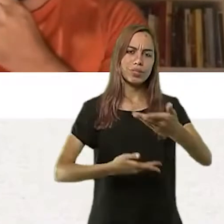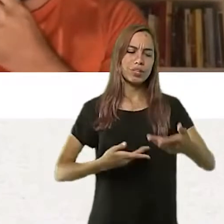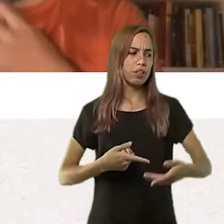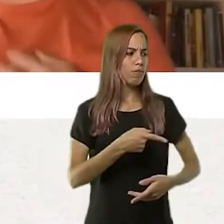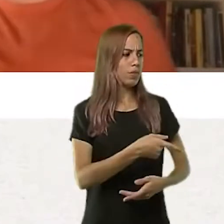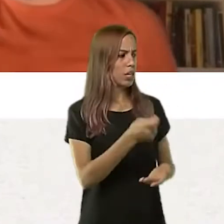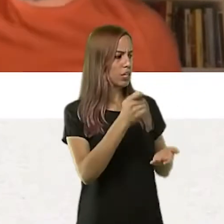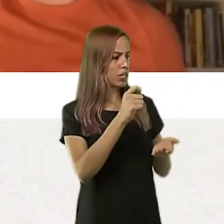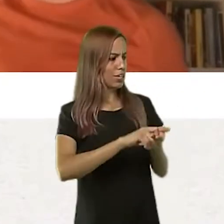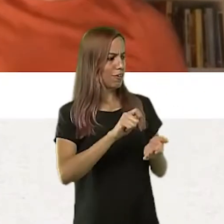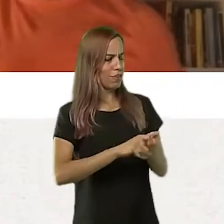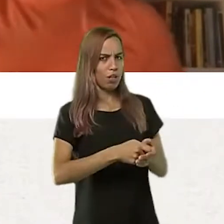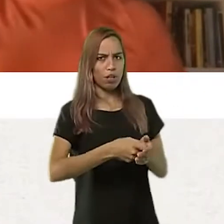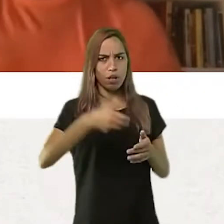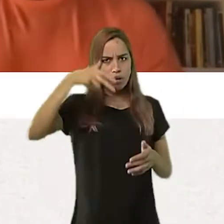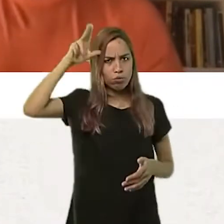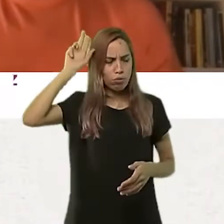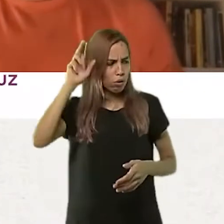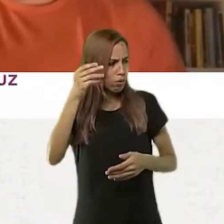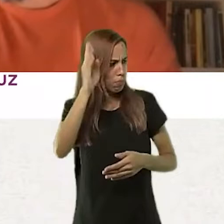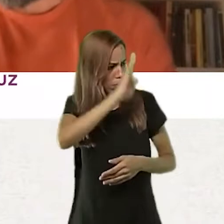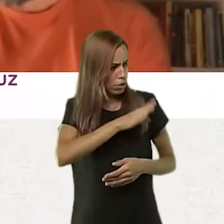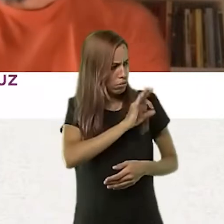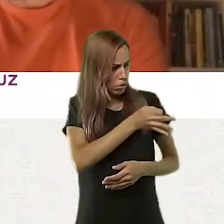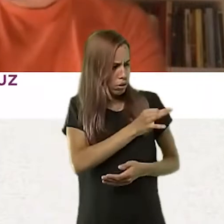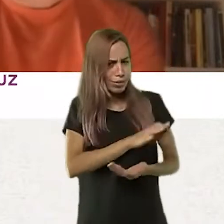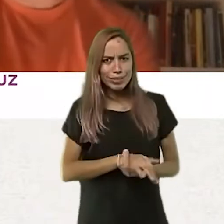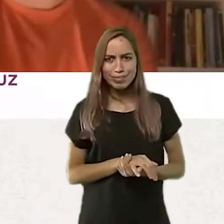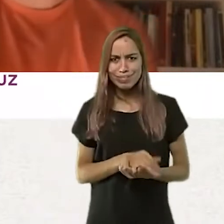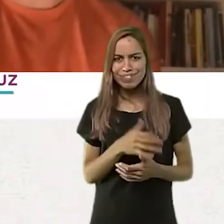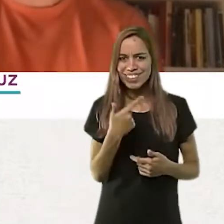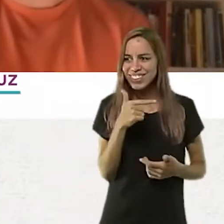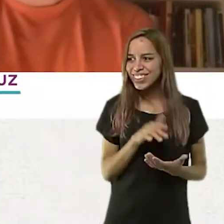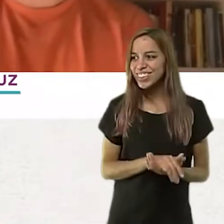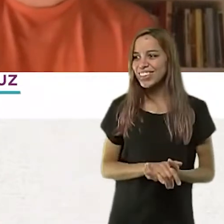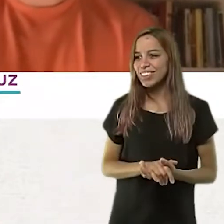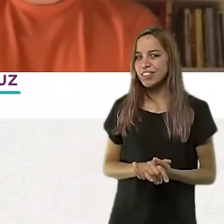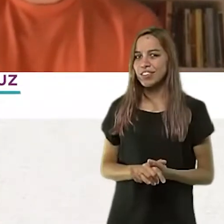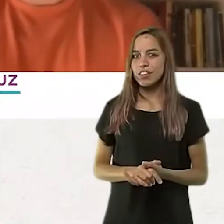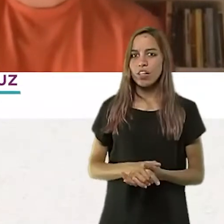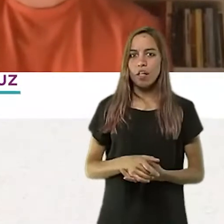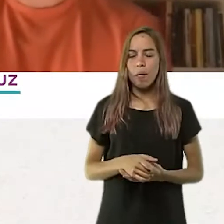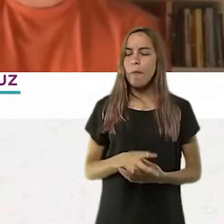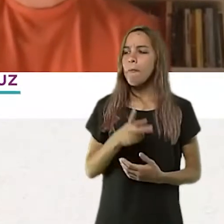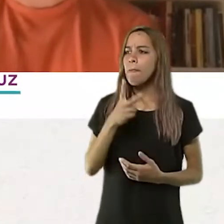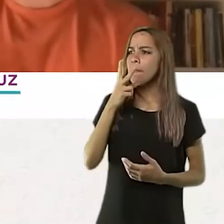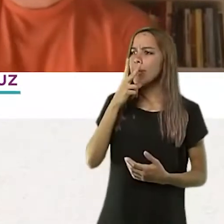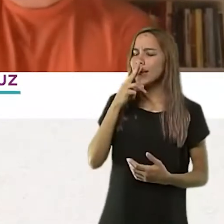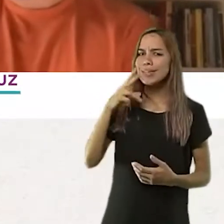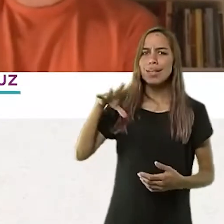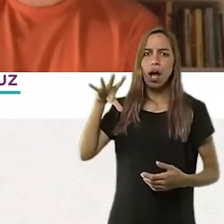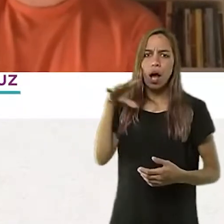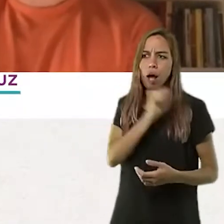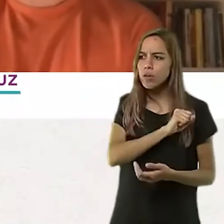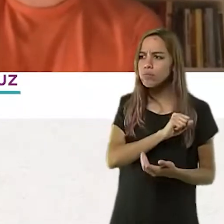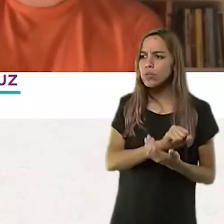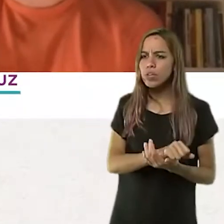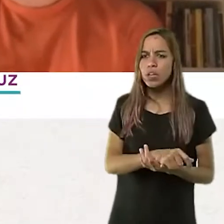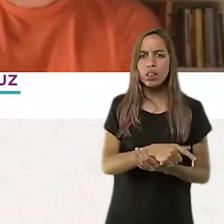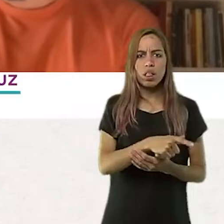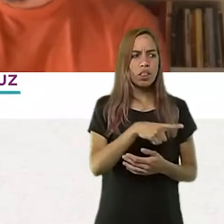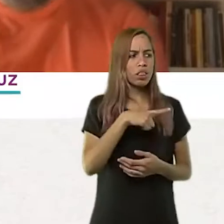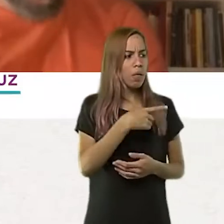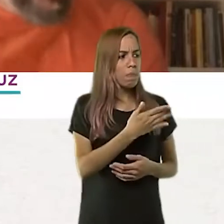no Brasil, semana passada no Brasil, e ele foi publicado com tanta rapidez. Que coisa impressionante, tem menos de um ano